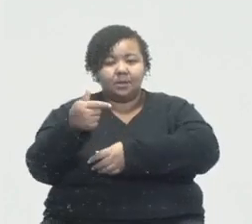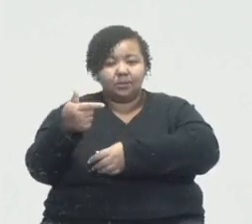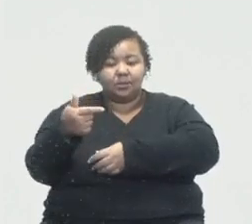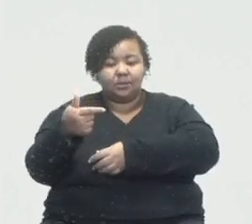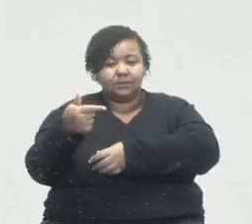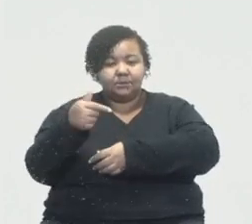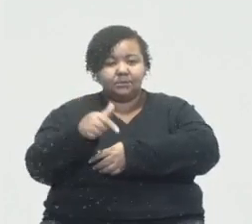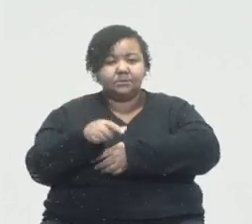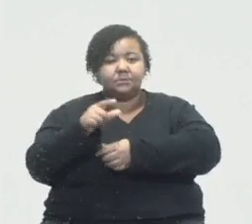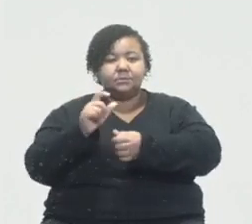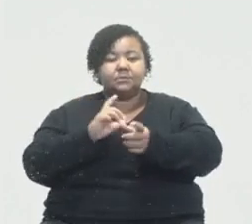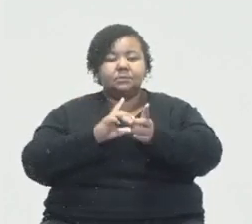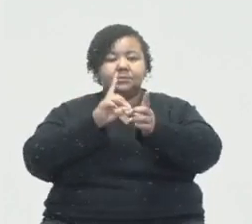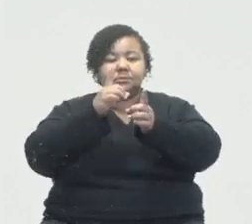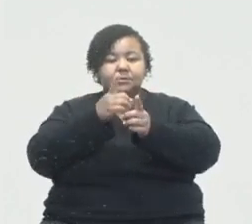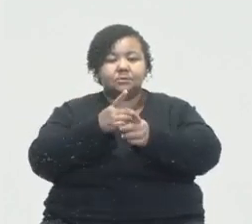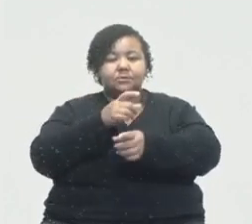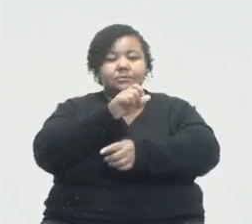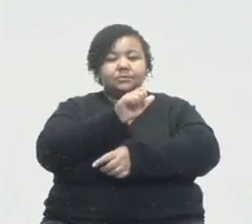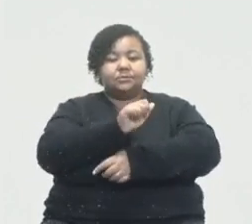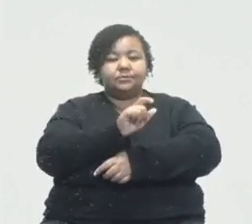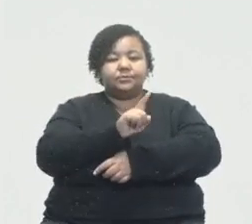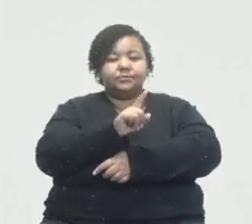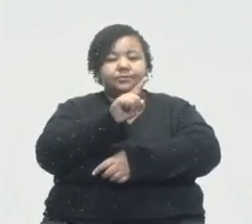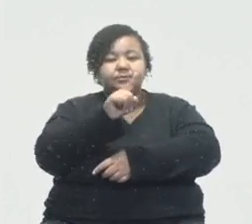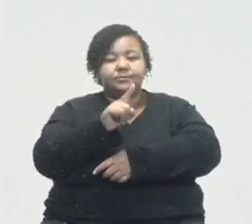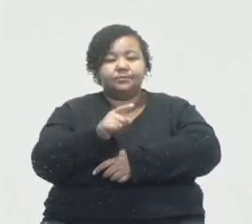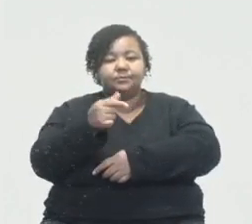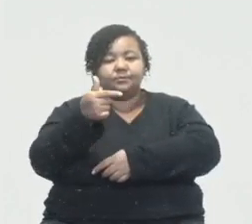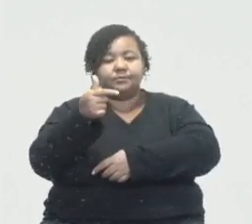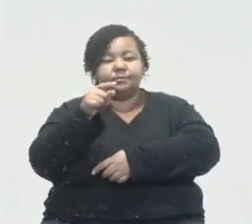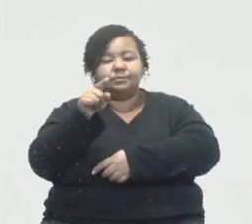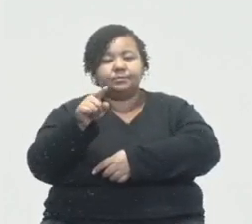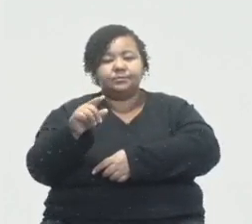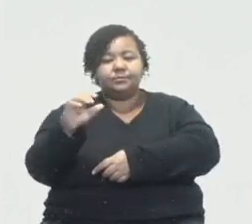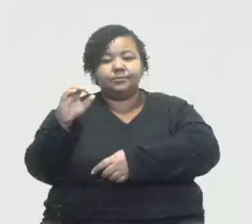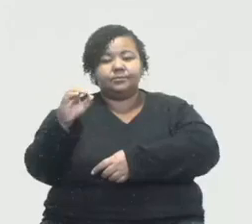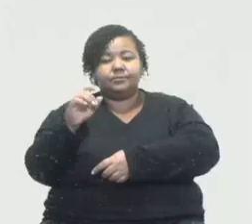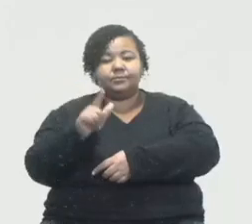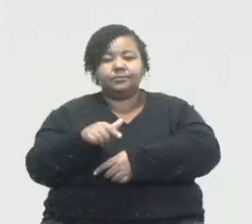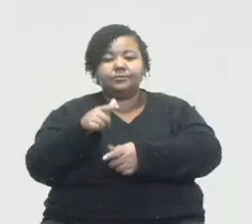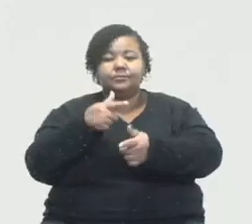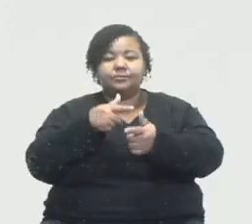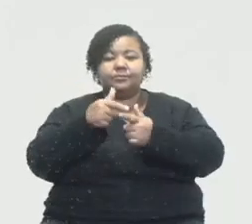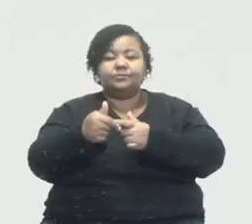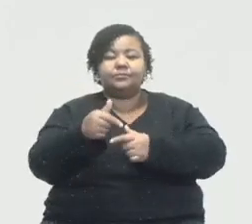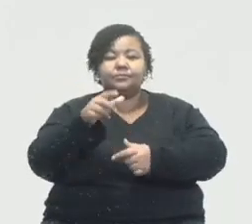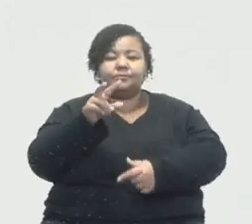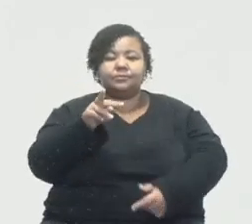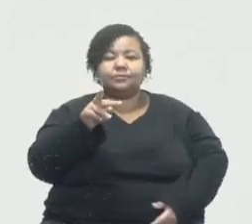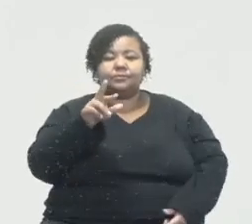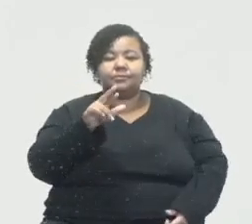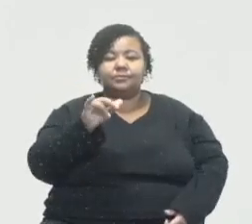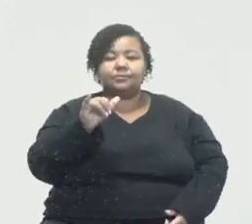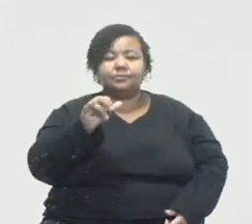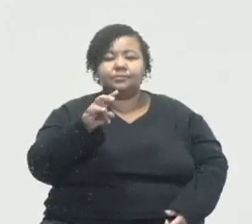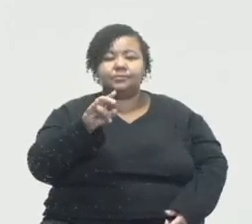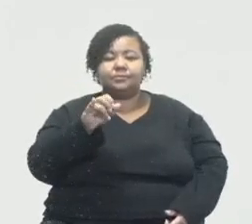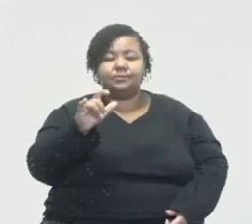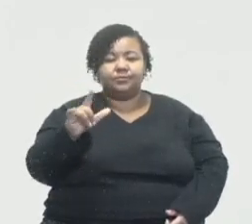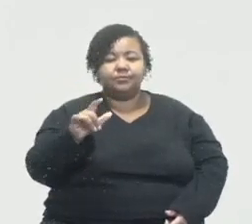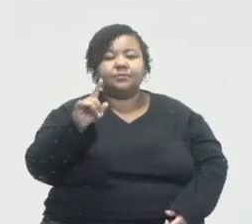primeira equação, eu vou encontrar que A1 é igual a A2, que é igual a zero. Solução trivial. Se é solução trivial,